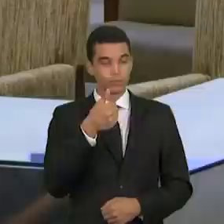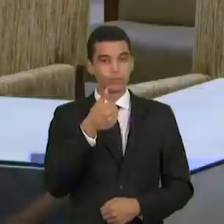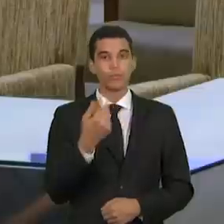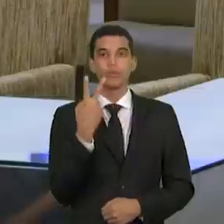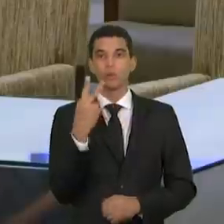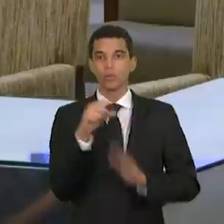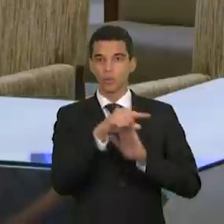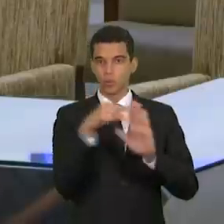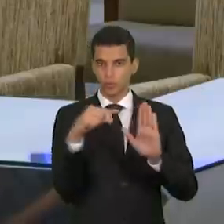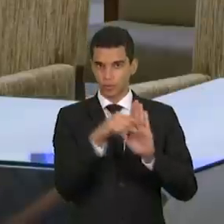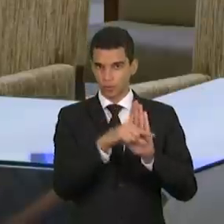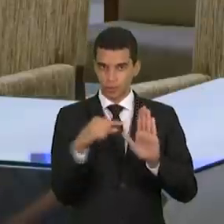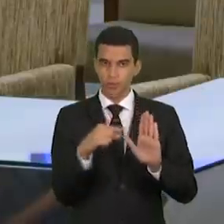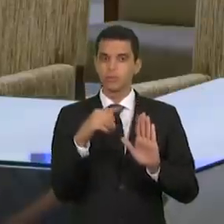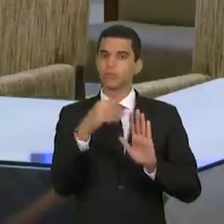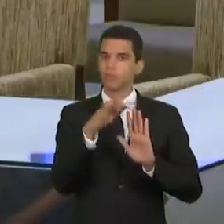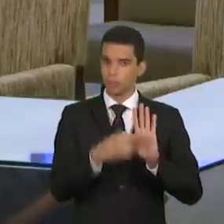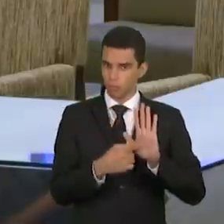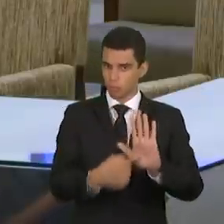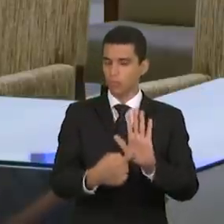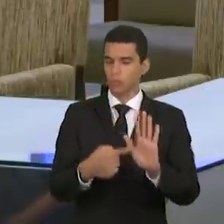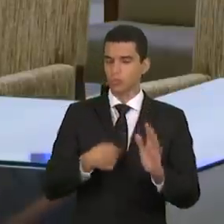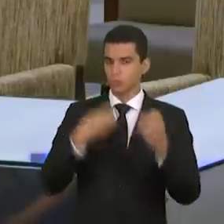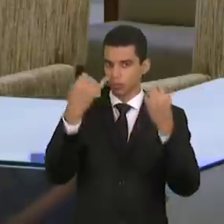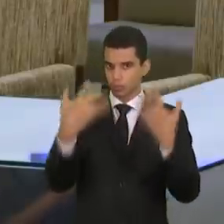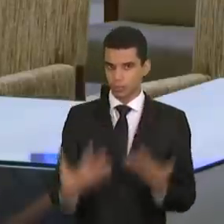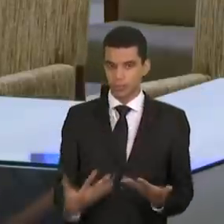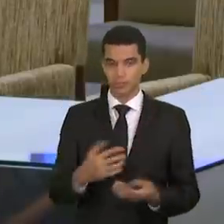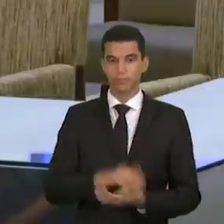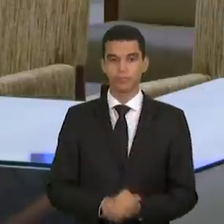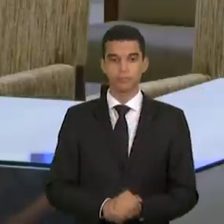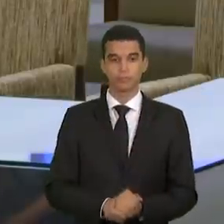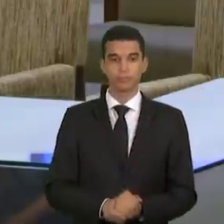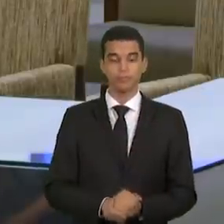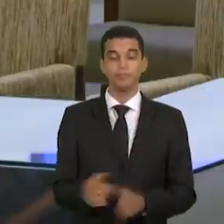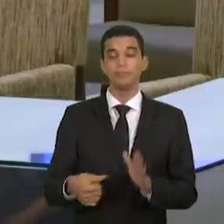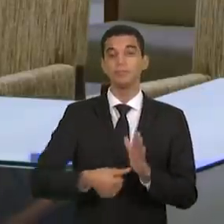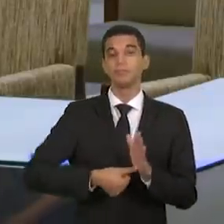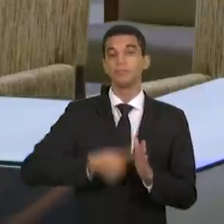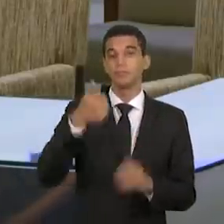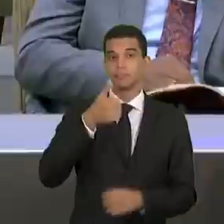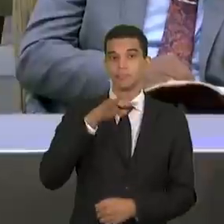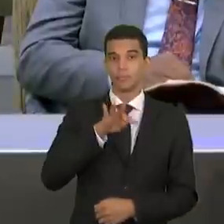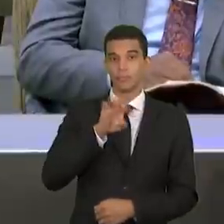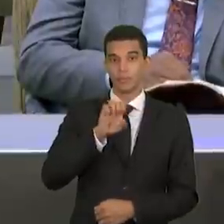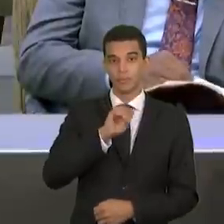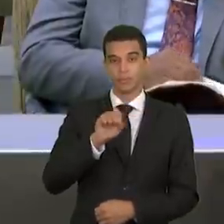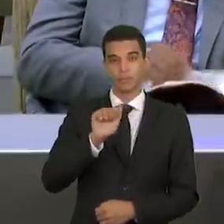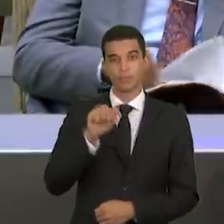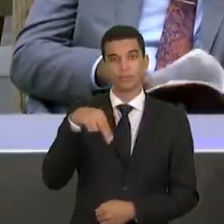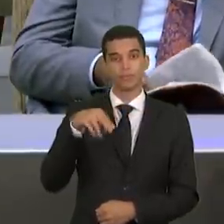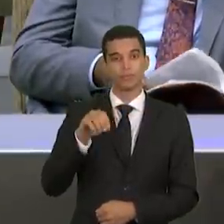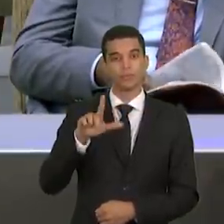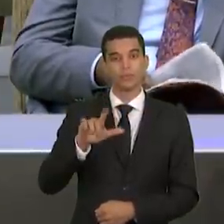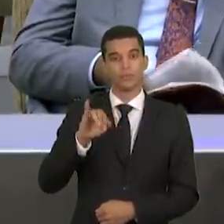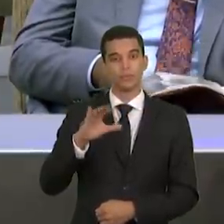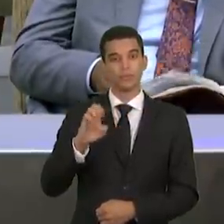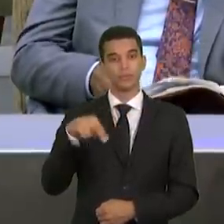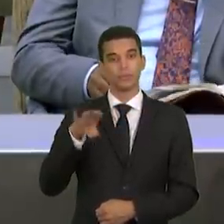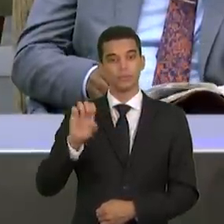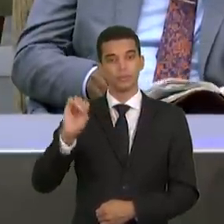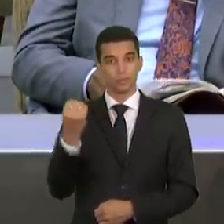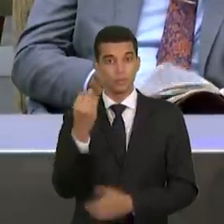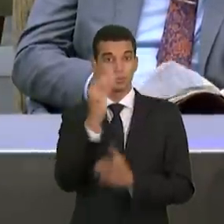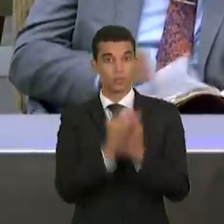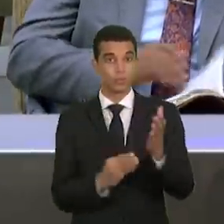versículos que ratificam isto que estou tentando colocar. 1 aos Tessalonicenses, desculpe, capítulo